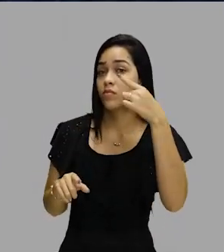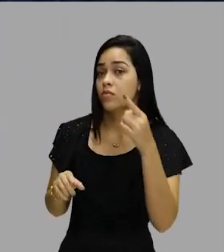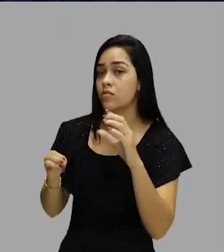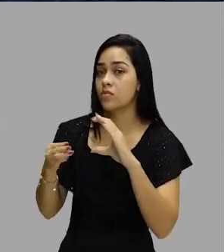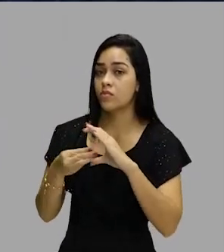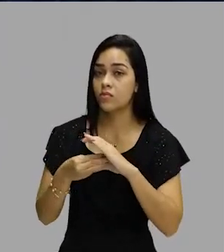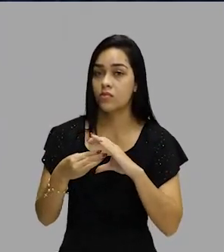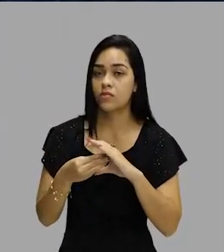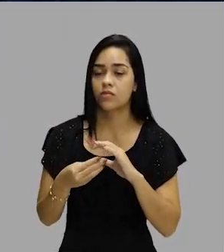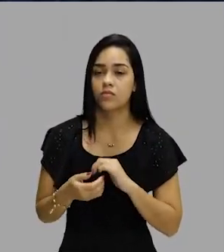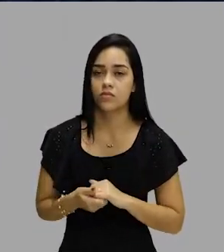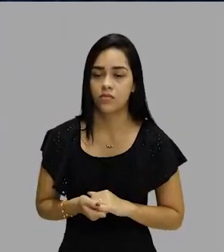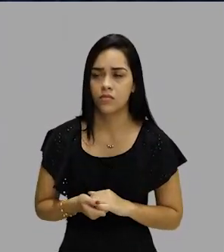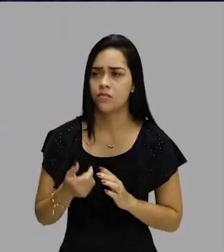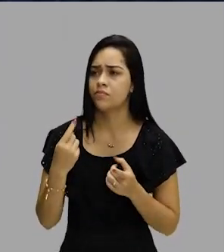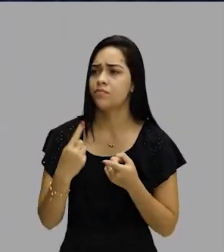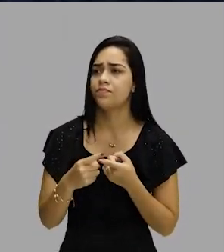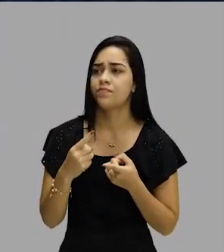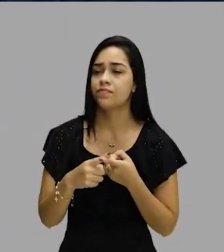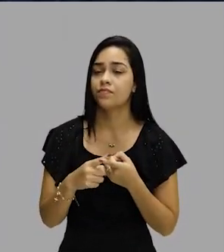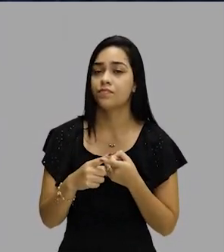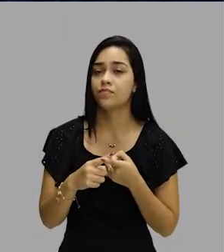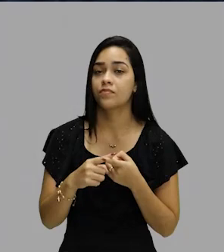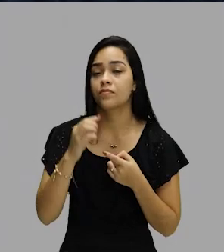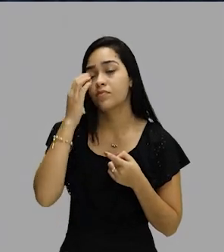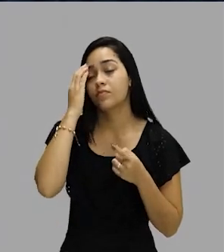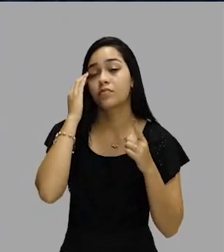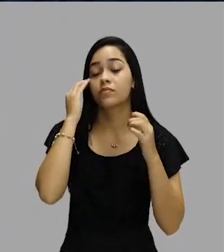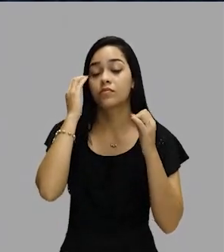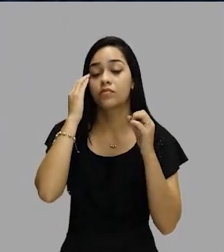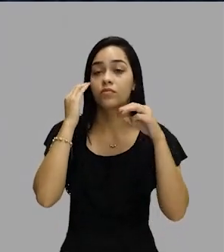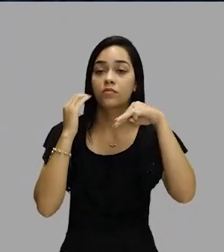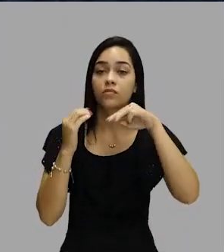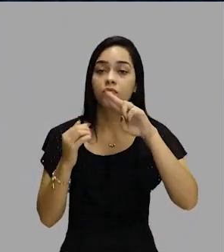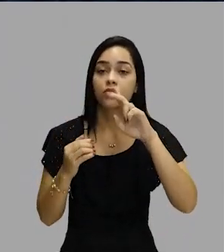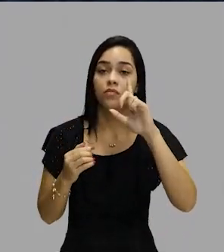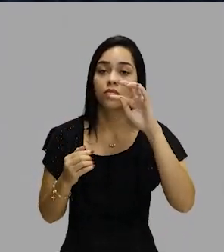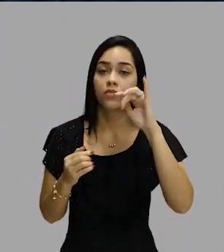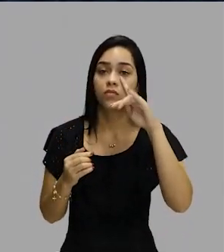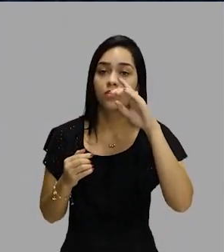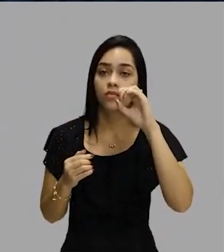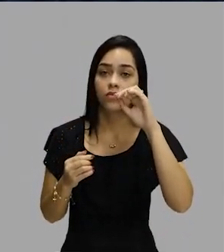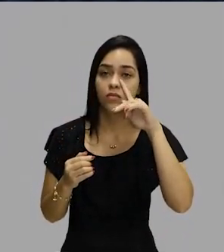célula, ok? Por que ela é multipotente? É uma célula que